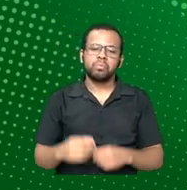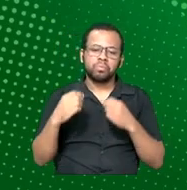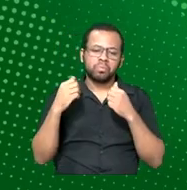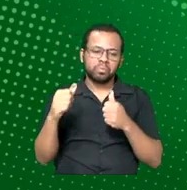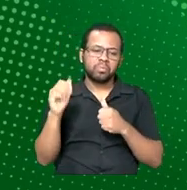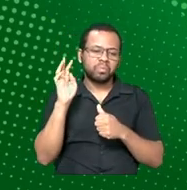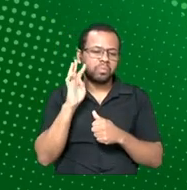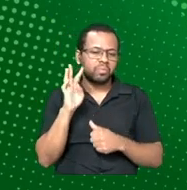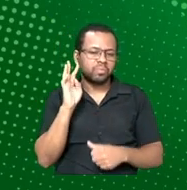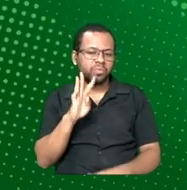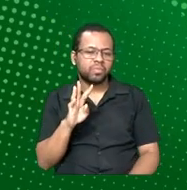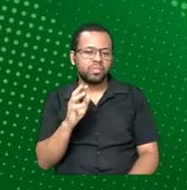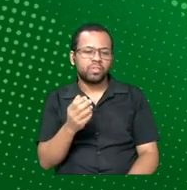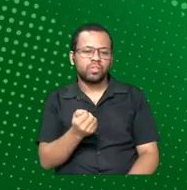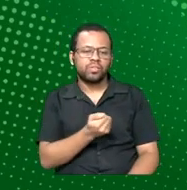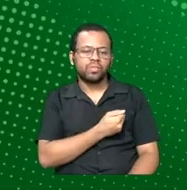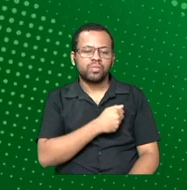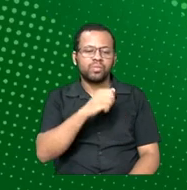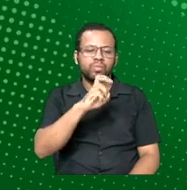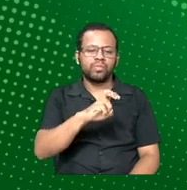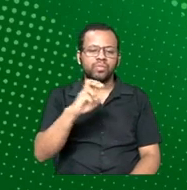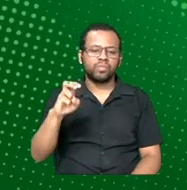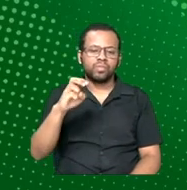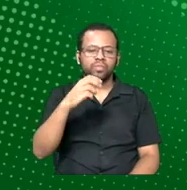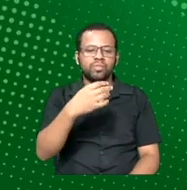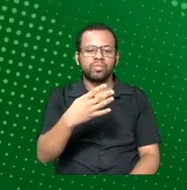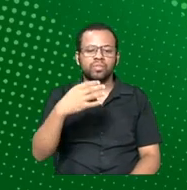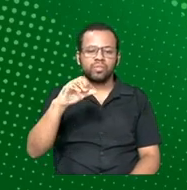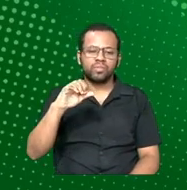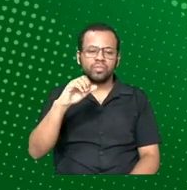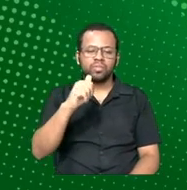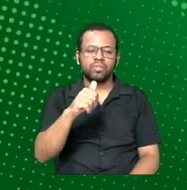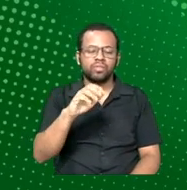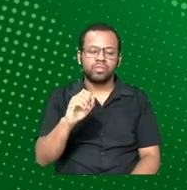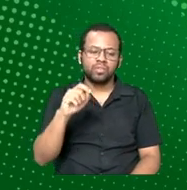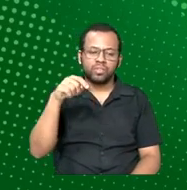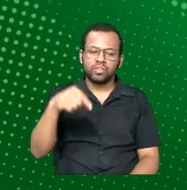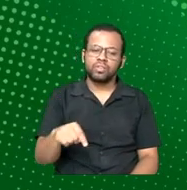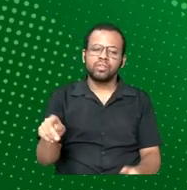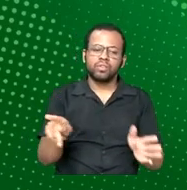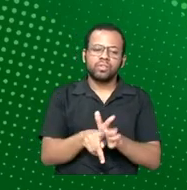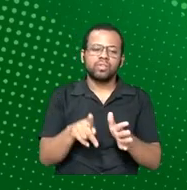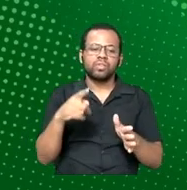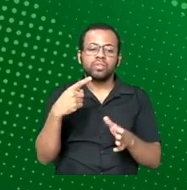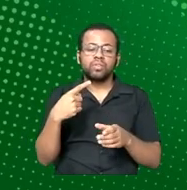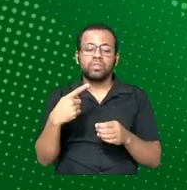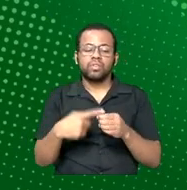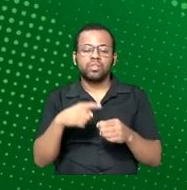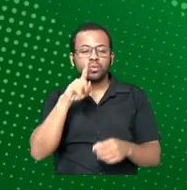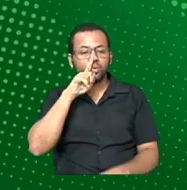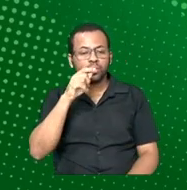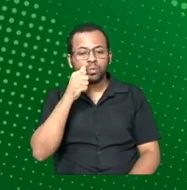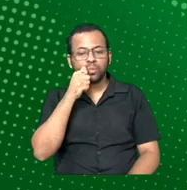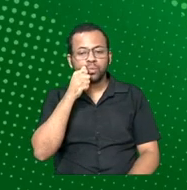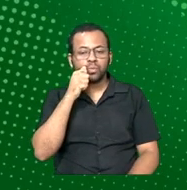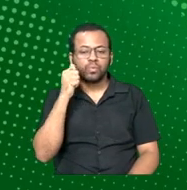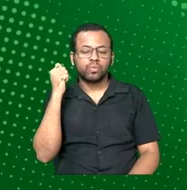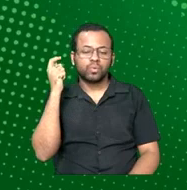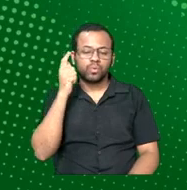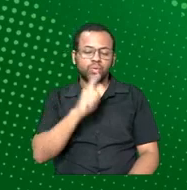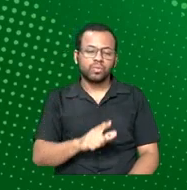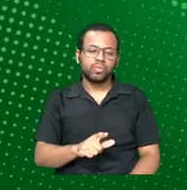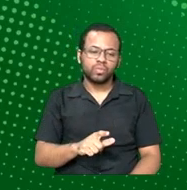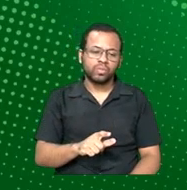até demais 5549-10 o Alex aqui aqui da Havan ele adquiriu com o Léo